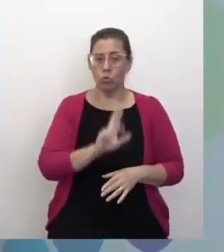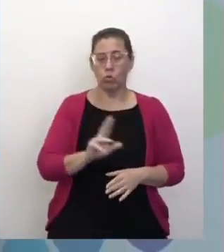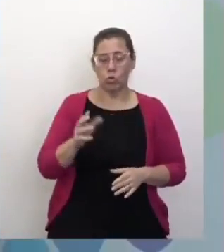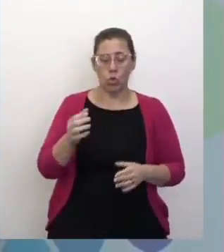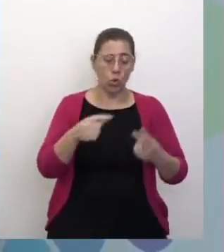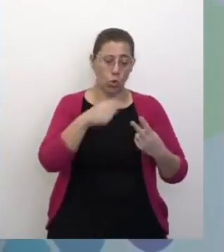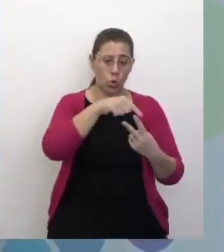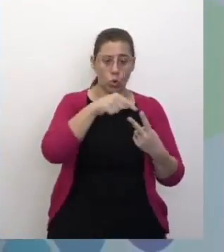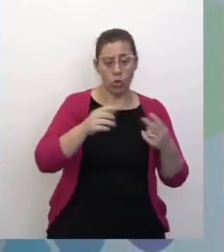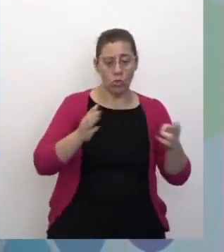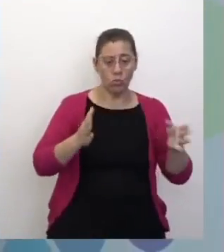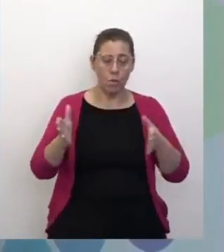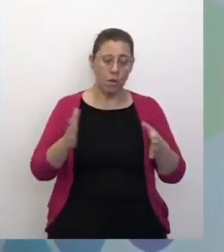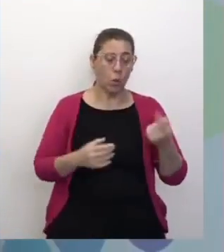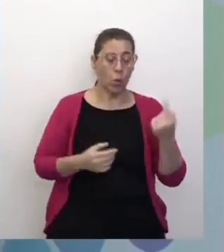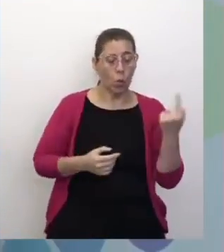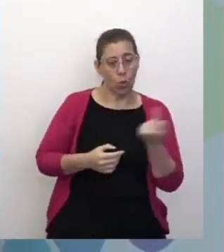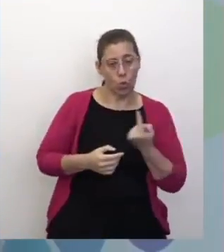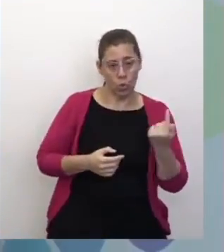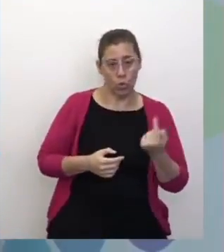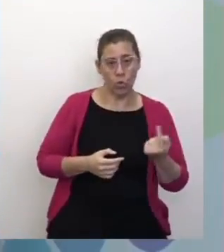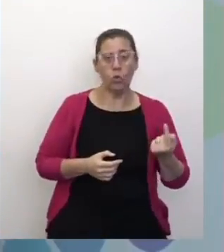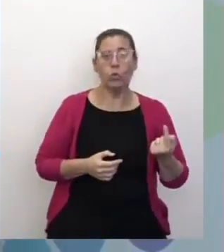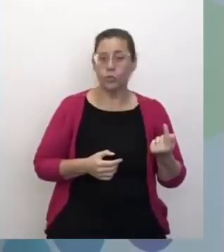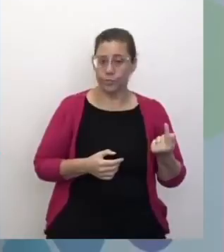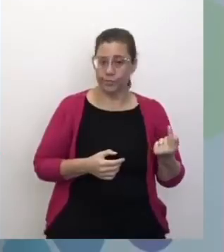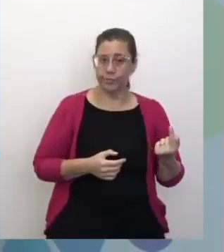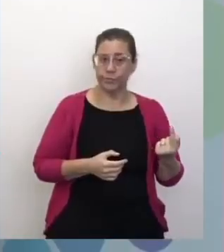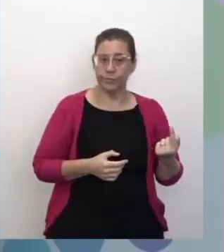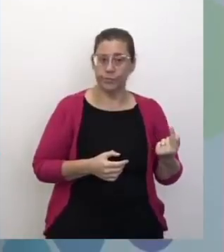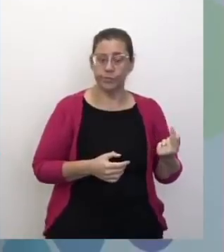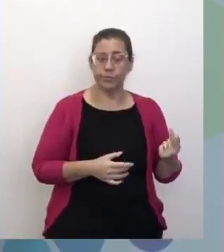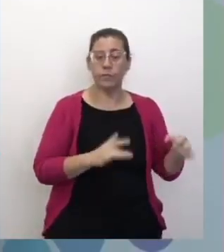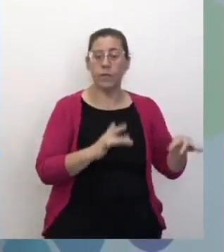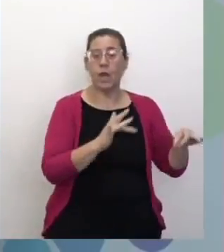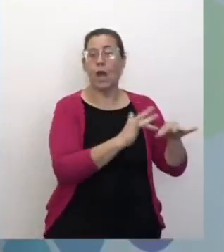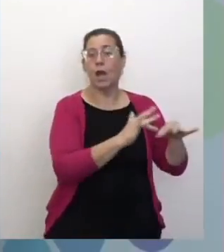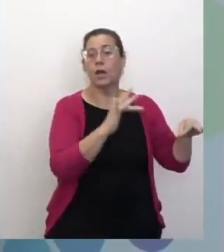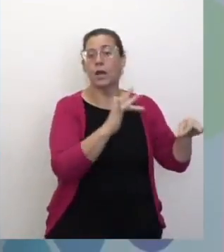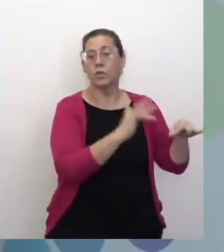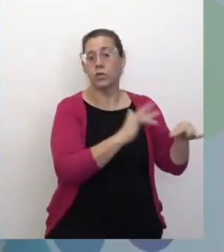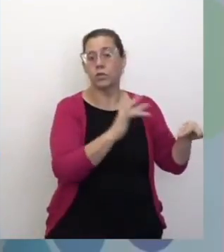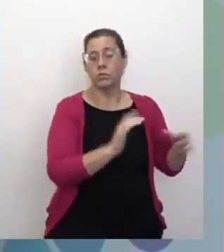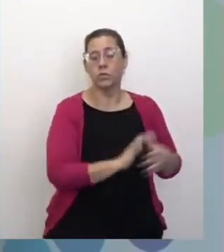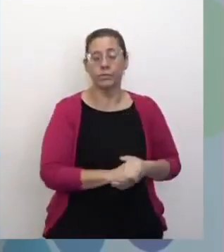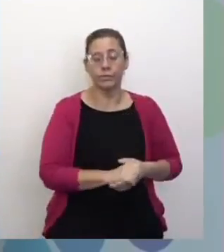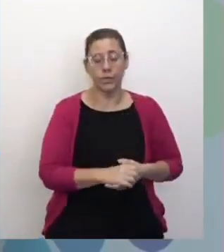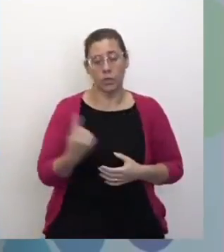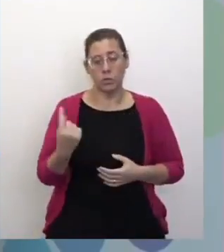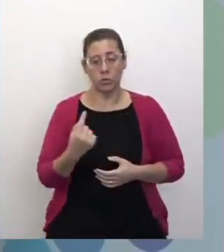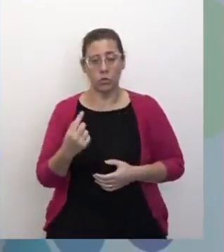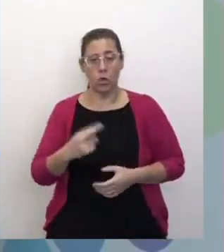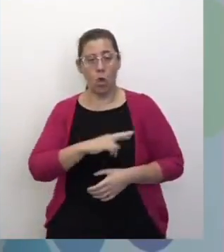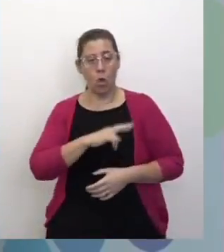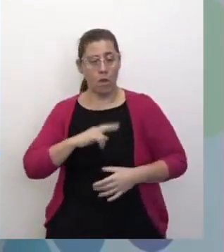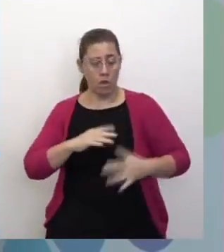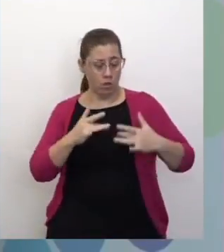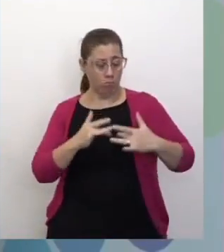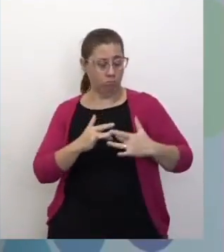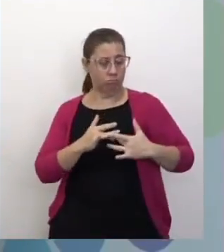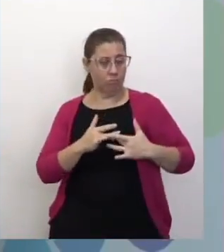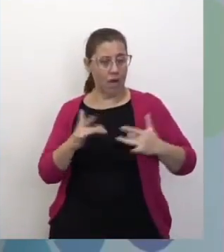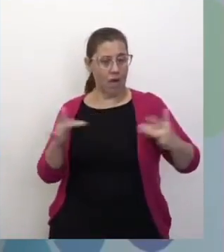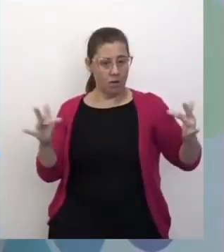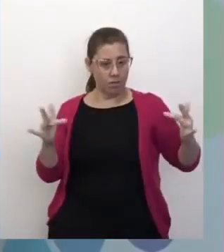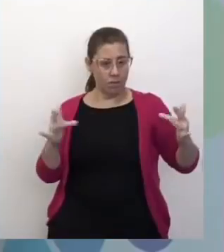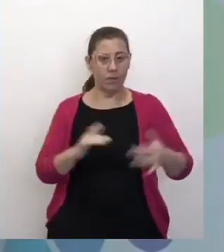momentos históricos distintos. Um chamado arcadismo, né, que é do Tomás Antônio Gonzaga, e o outro romantismo